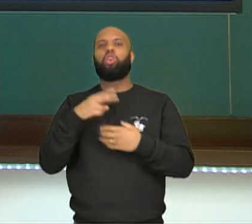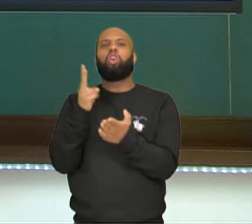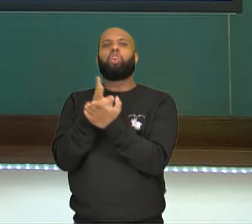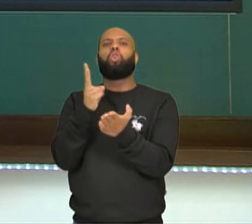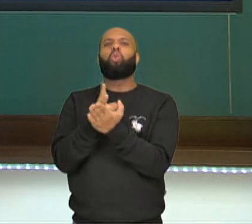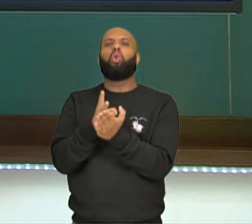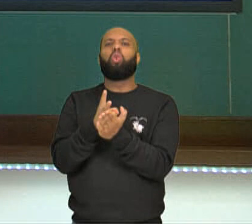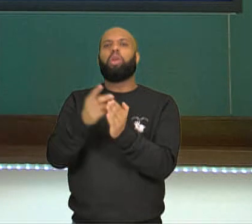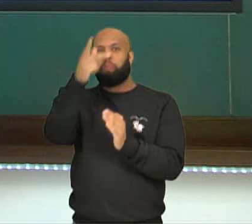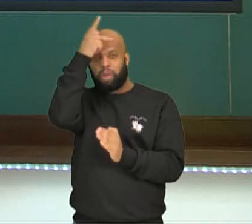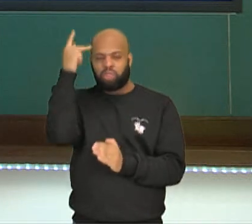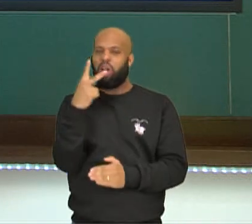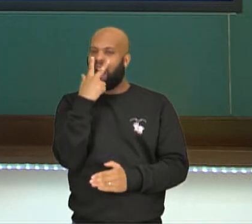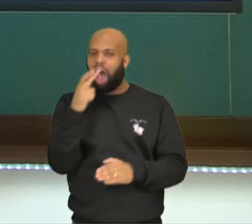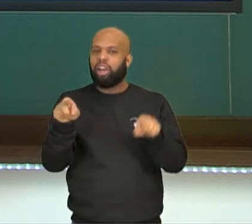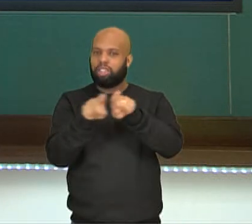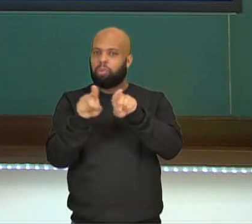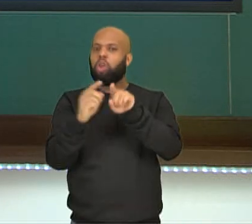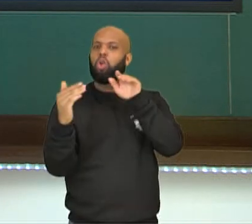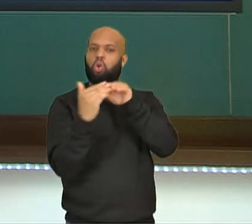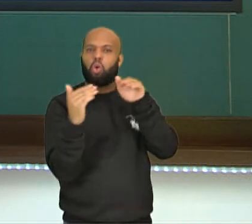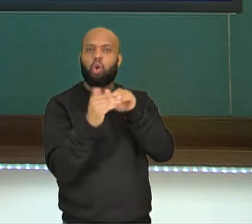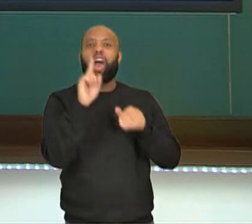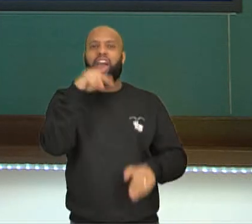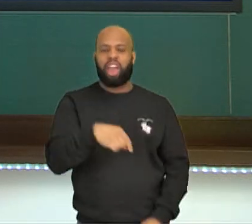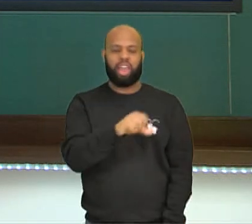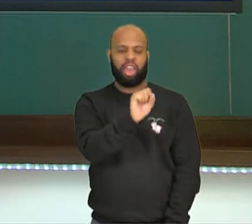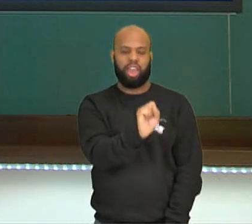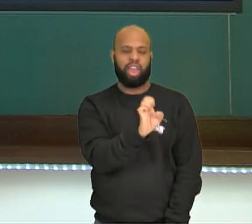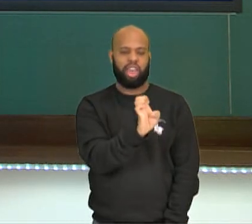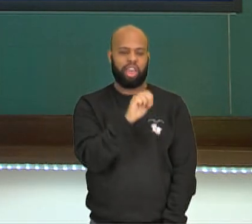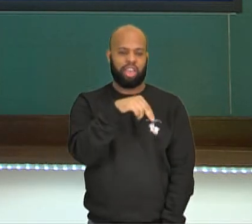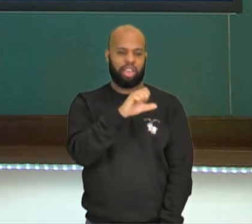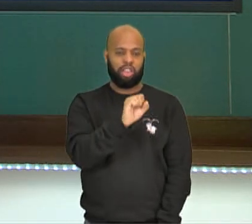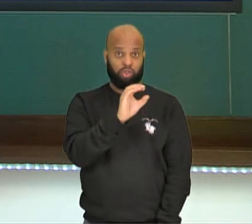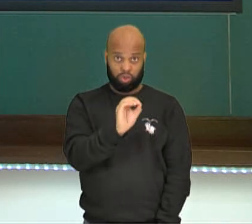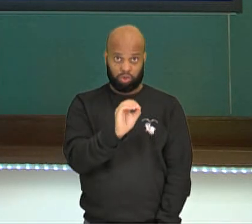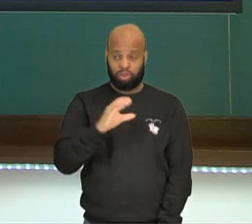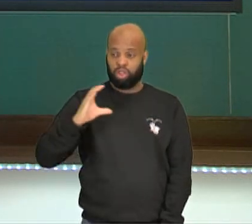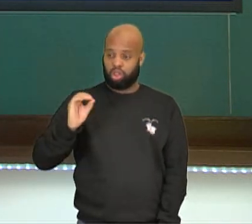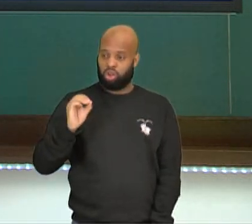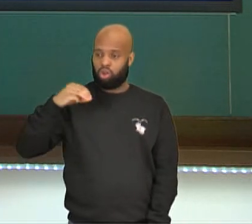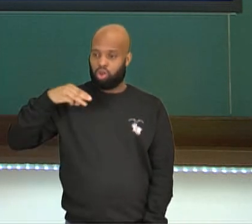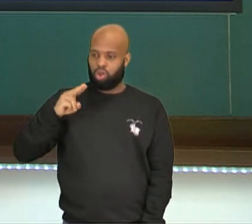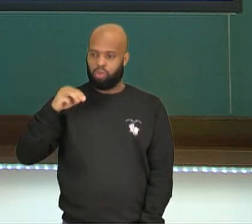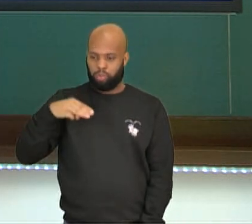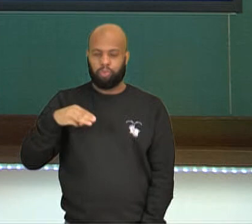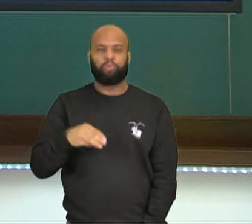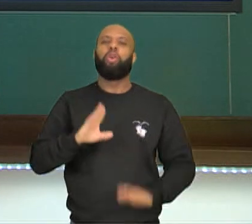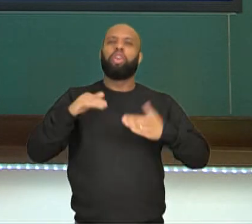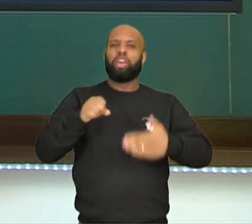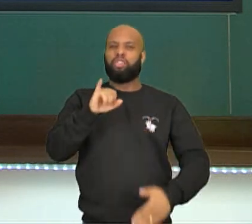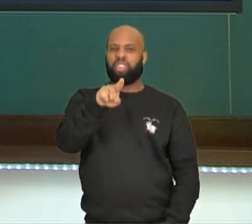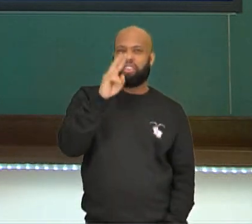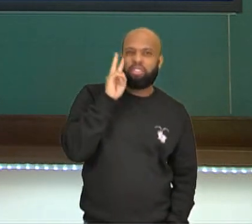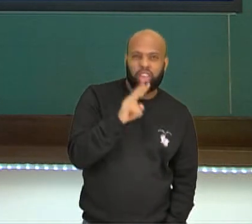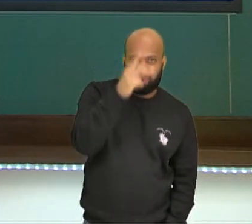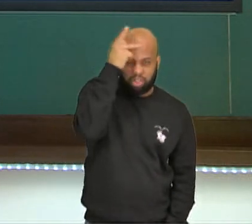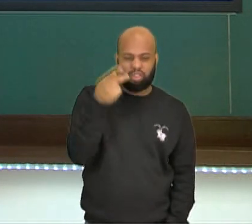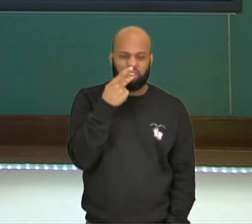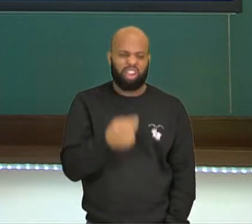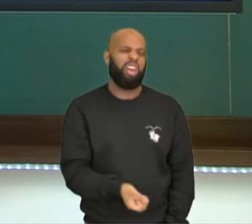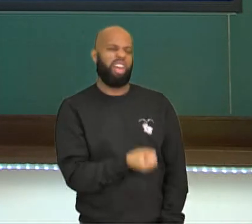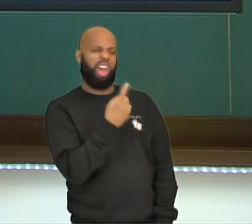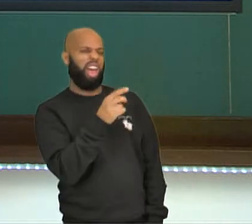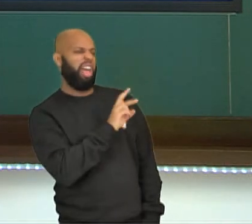Então, ó, agora vocês já sabem, quando vocês pegarem o vizinho, ou o papai, a mamãe, e falam assim, ah, se é verdade que o homem veio do macaco, por que o macaco não